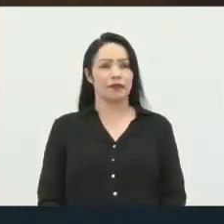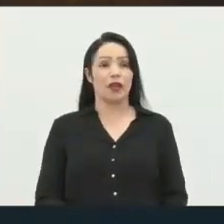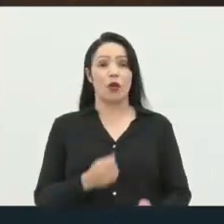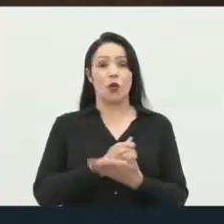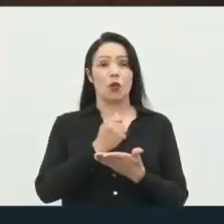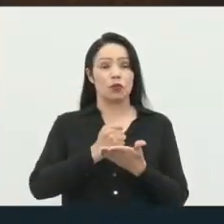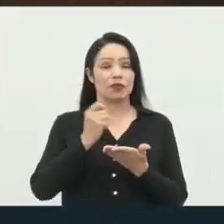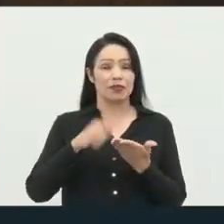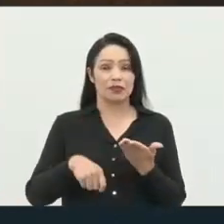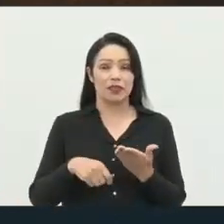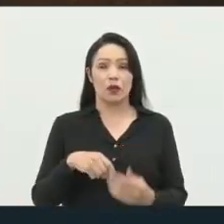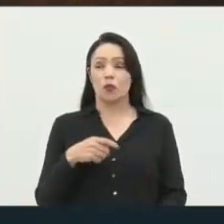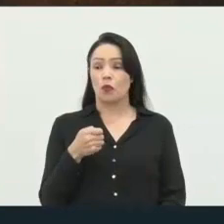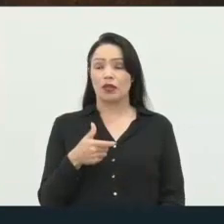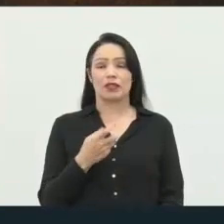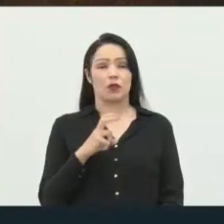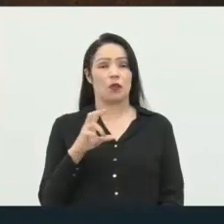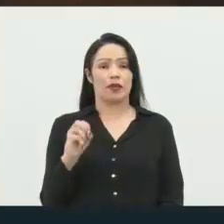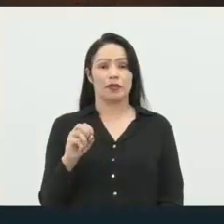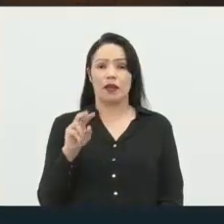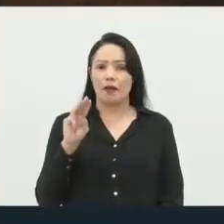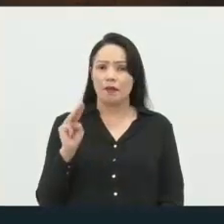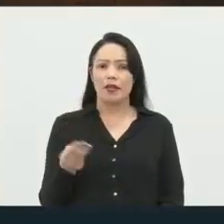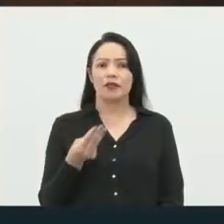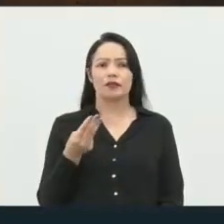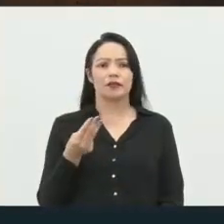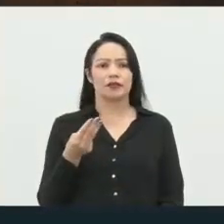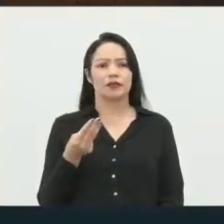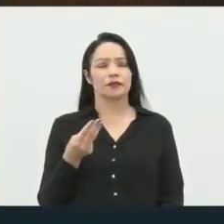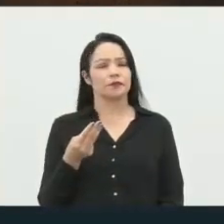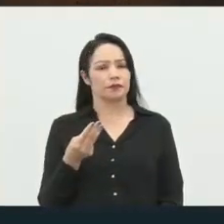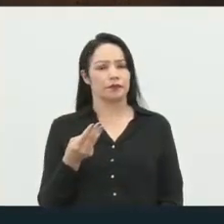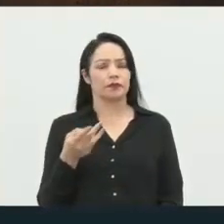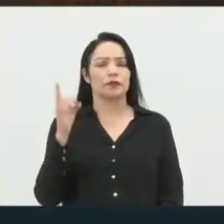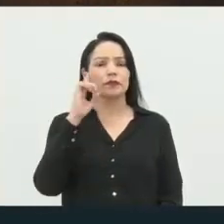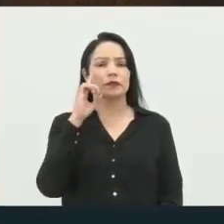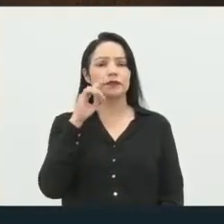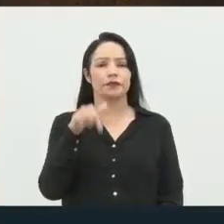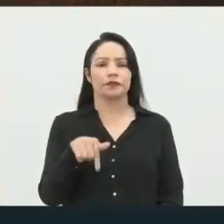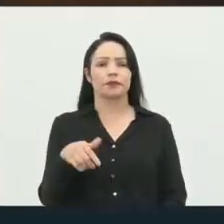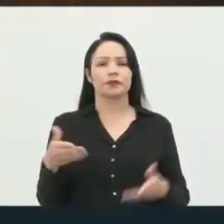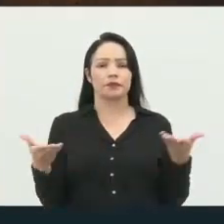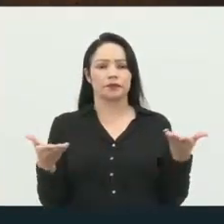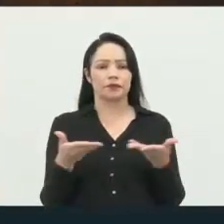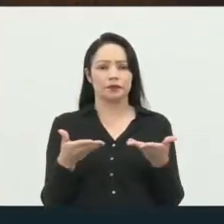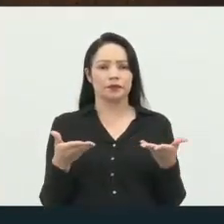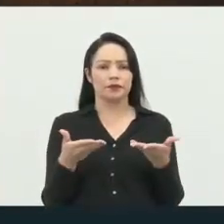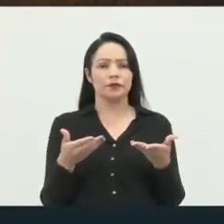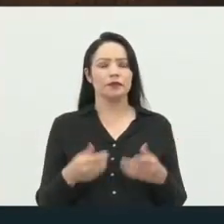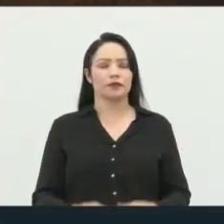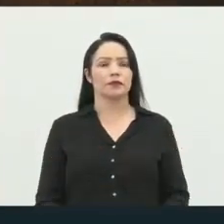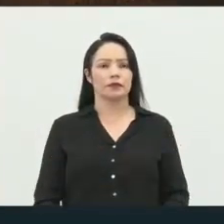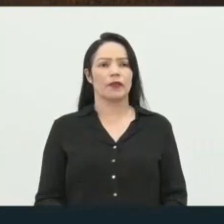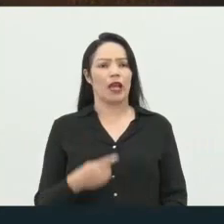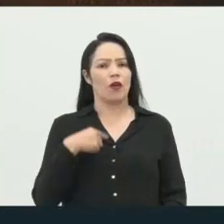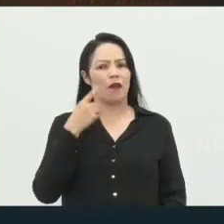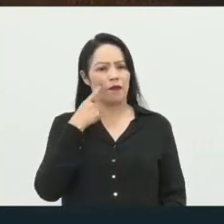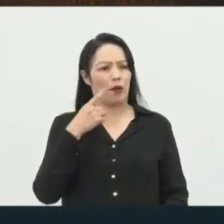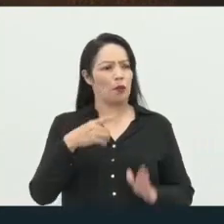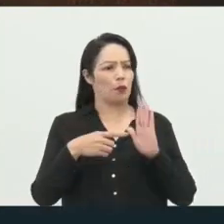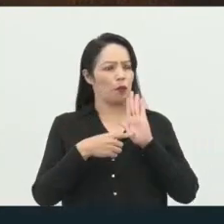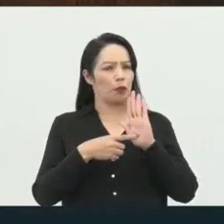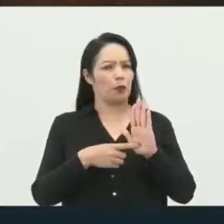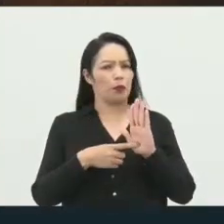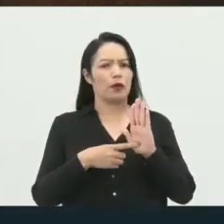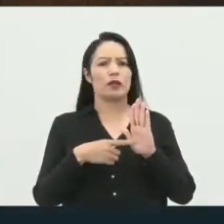casa de 50 milhões então na data de hoje a qual eu vi essa essa denúncia uma reportagem do